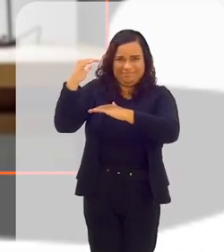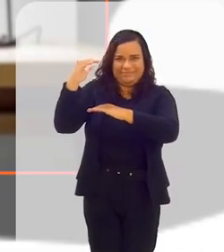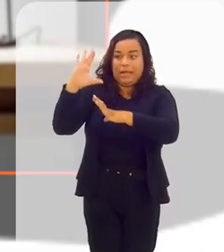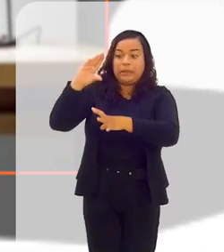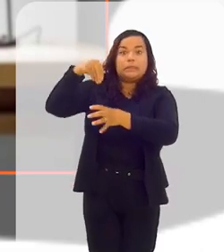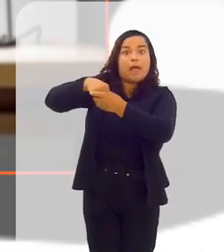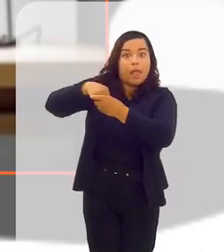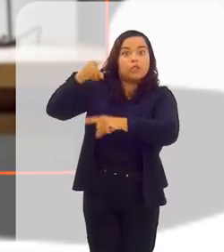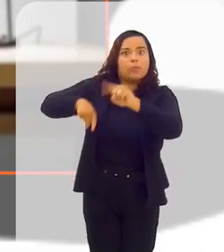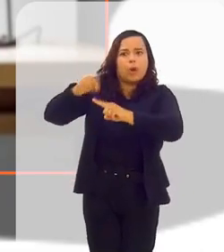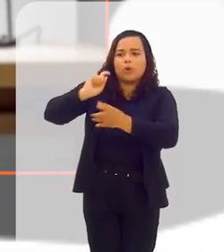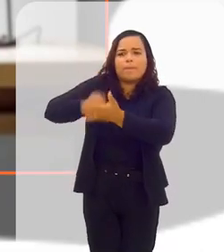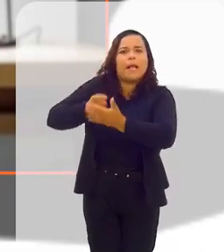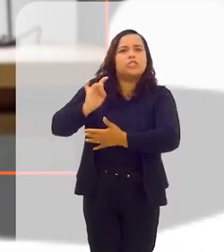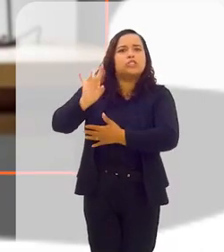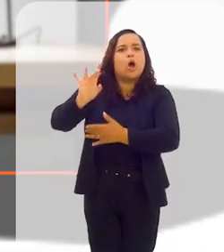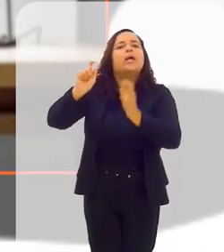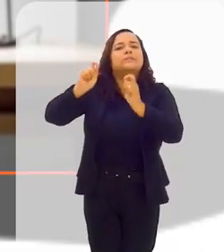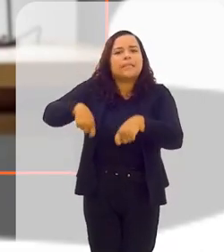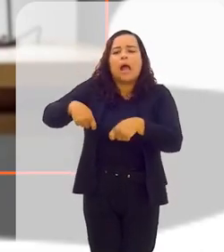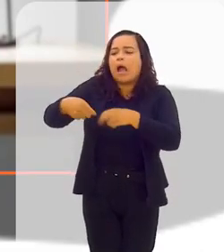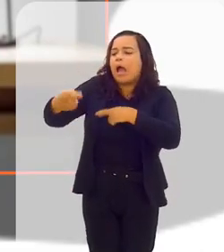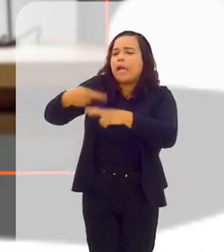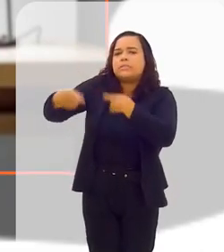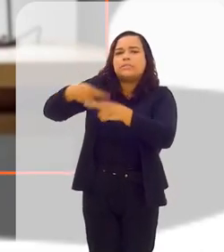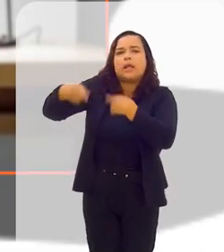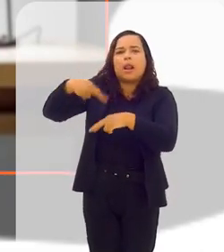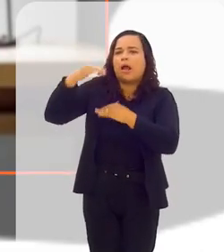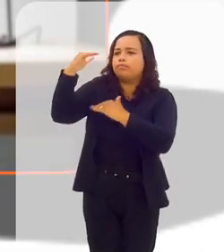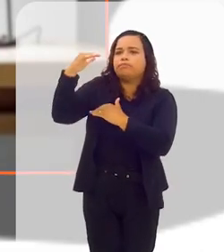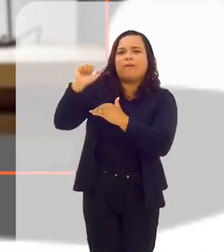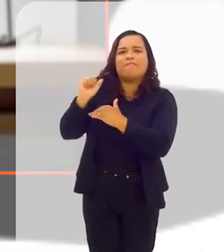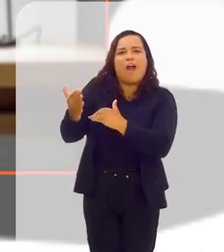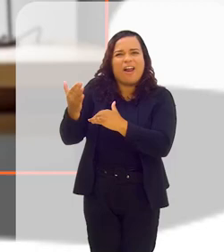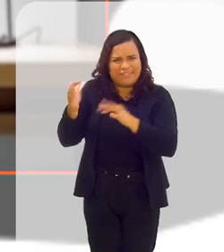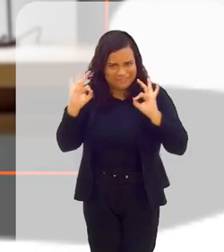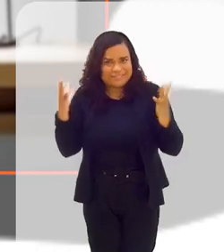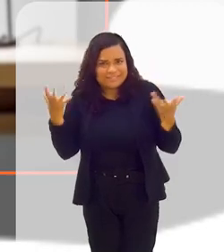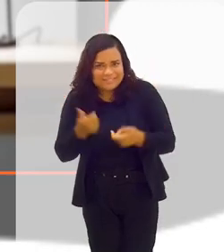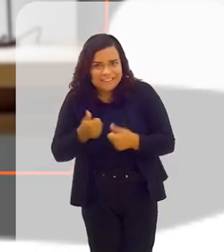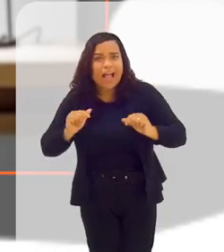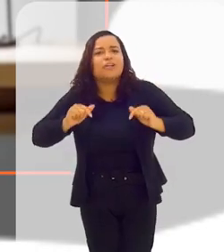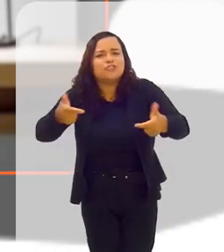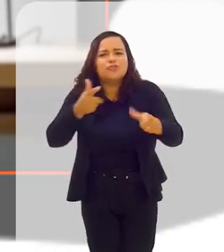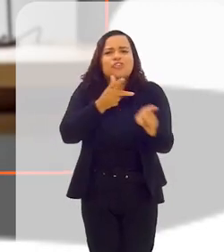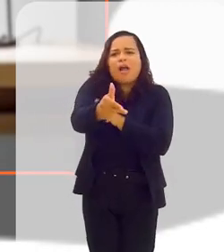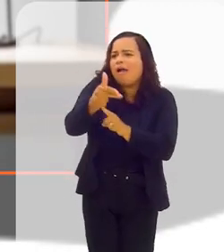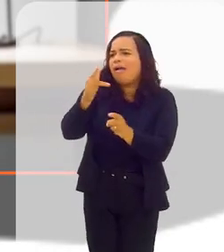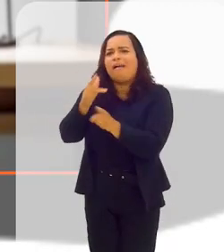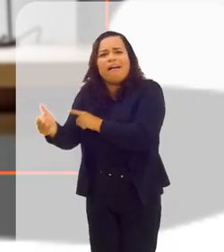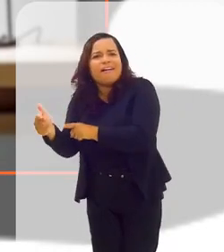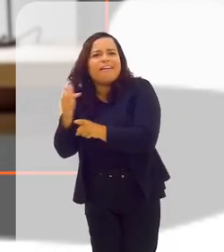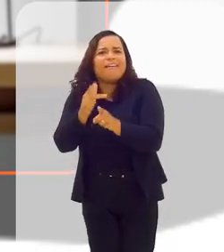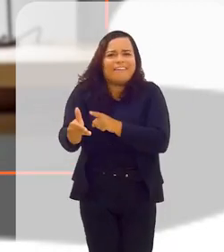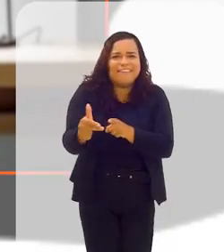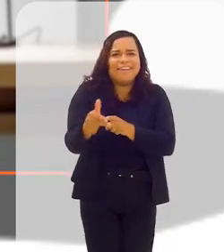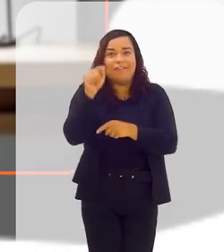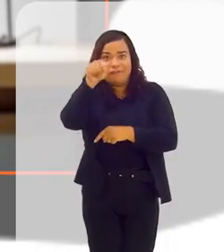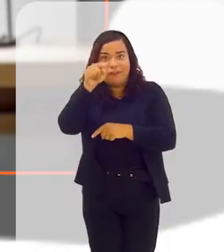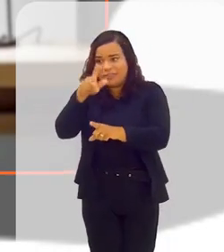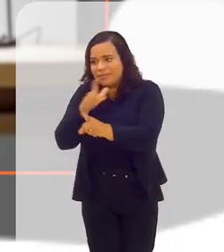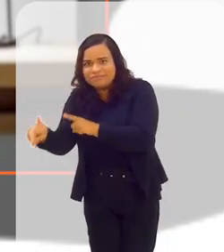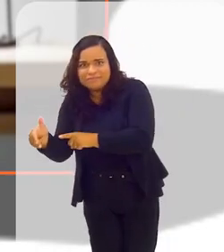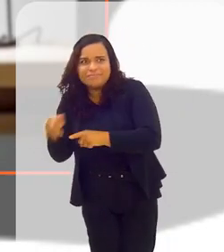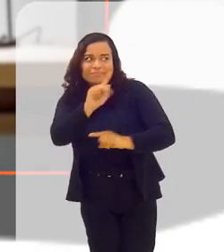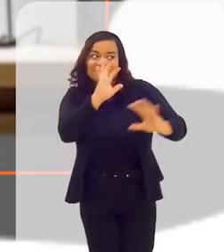consome, tendo a oportunidade justamente de reciclá-las. Não seria incrível? Aquela atitude do tipo ganha-ganha? Ganha você, ganha